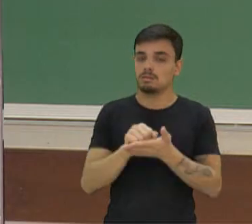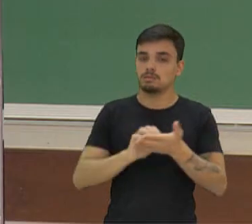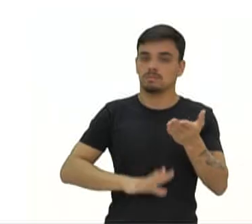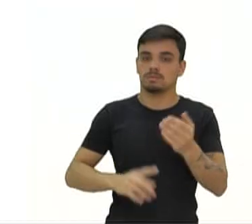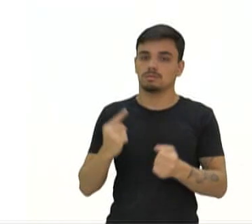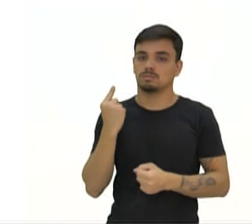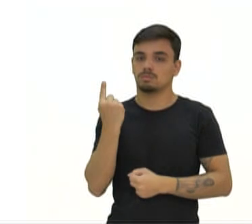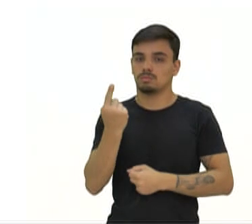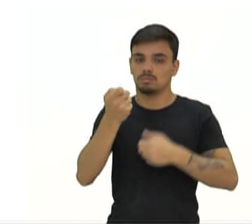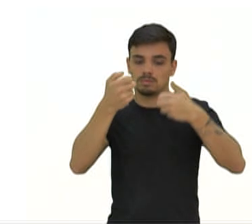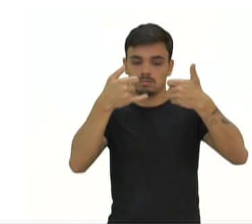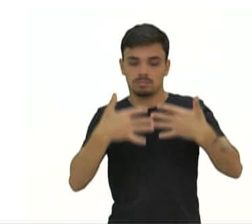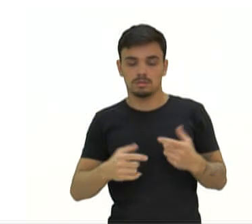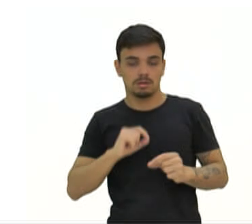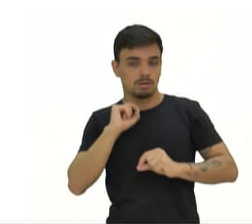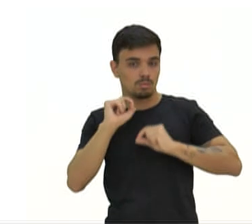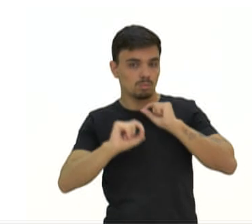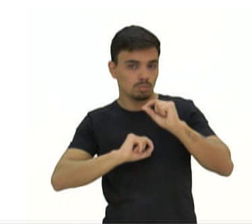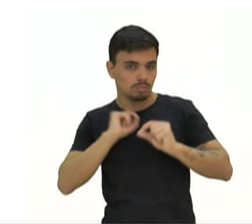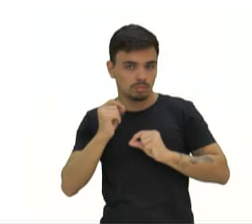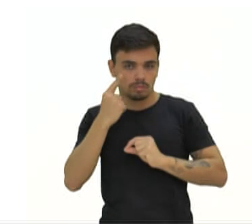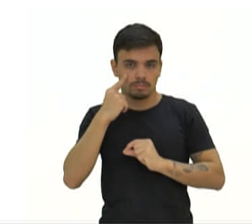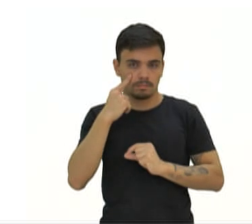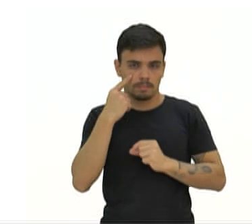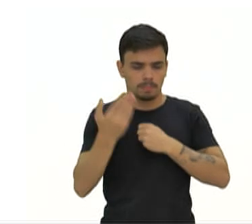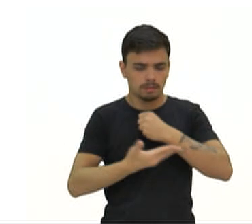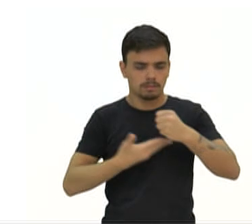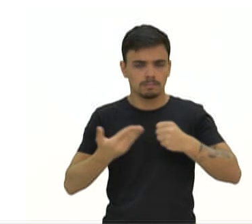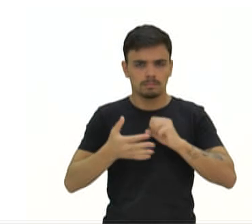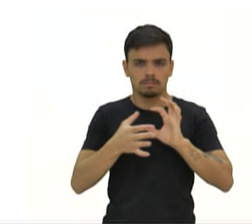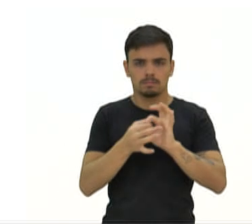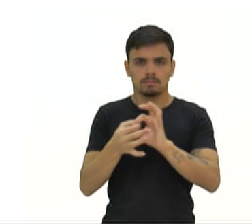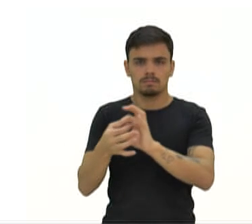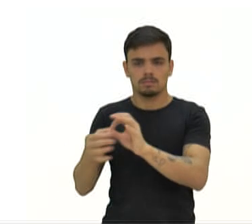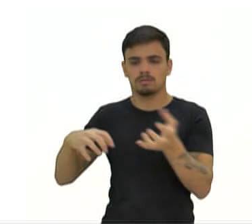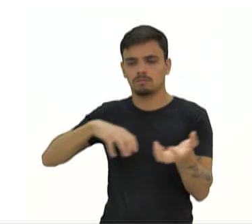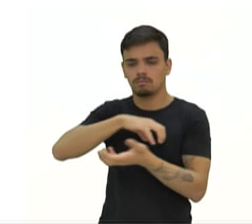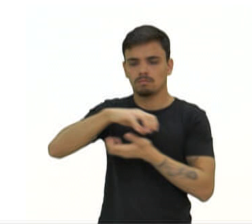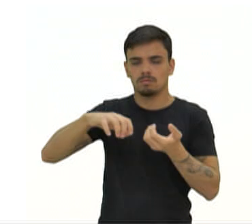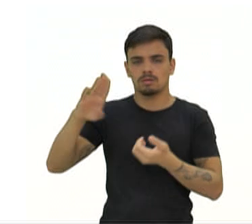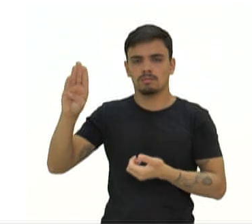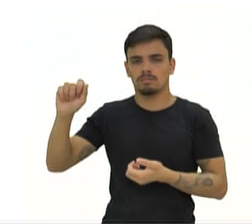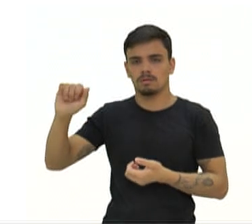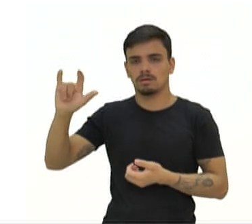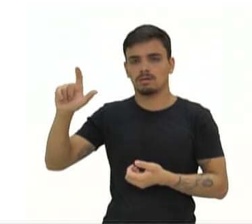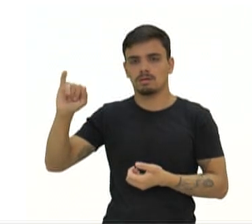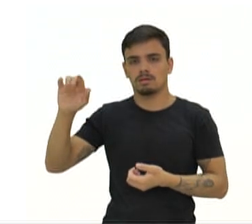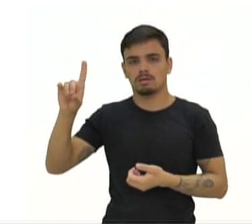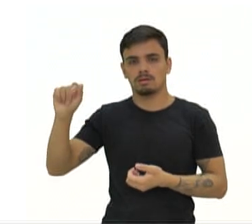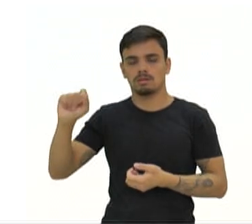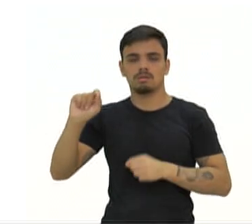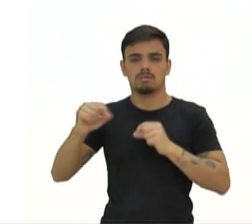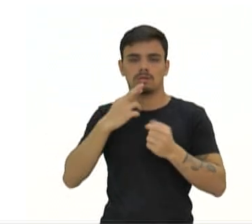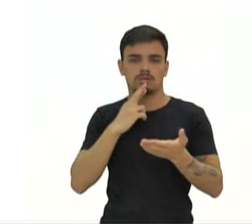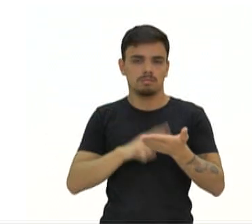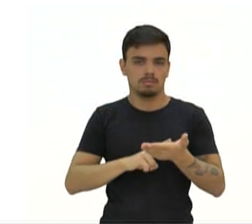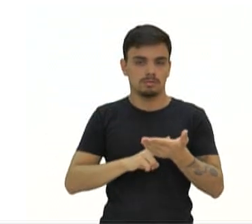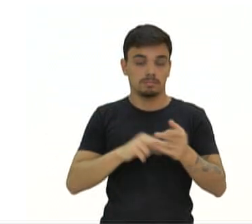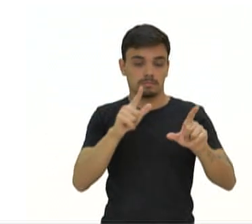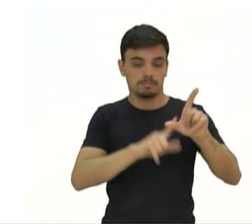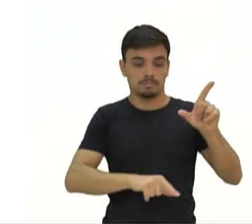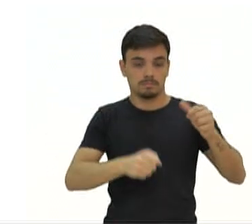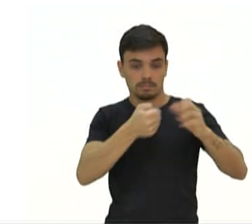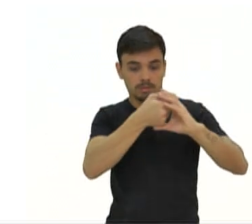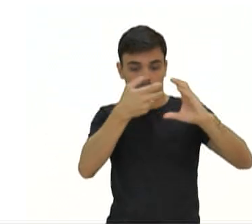1, que diz assim: com base no contexto da revolta balaiada, responda as seguintes questões. A. Descreva